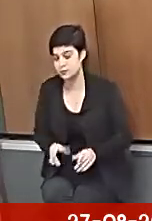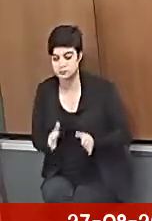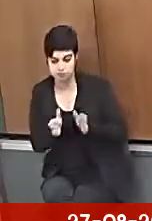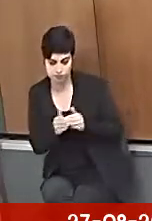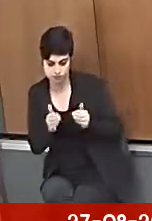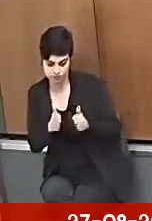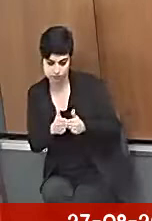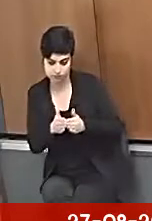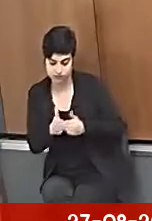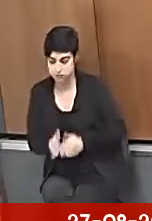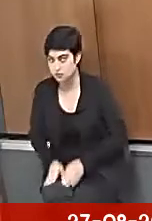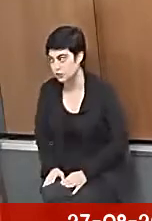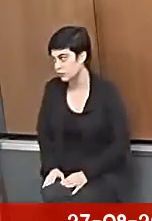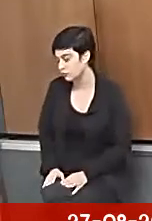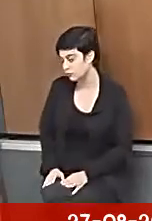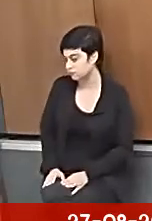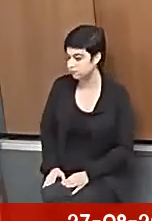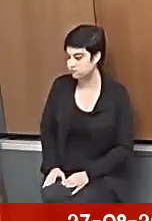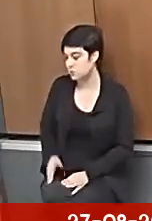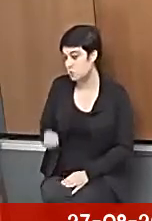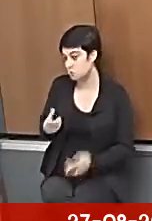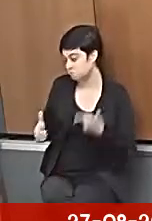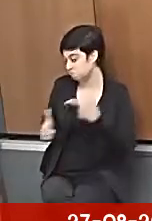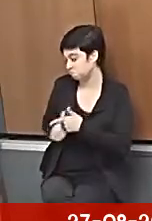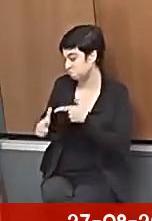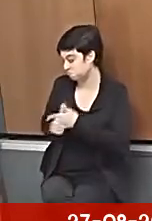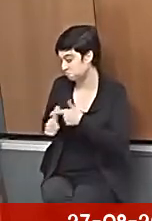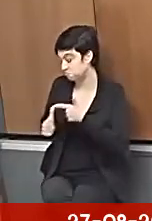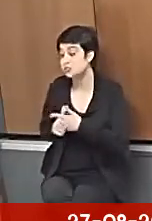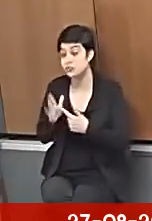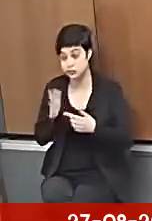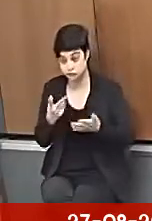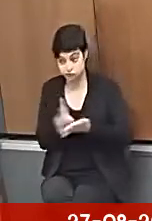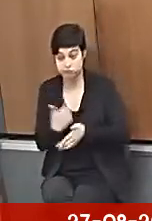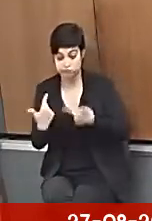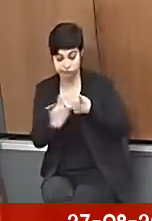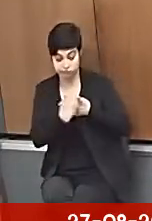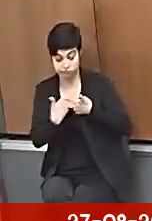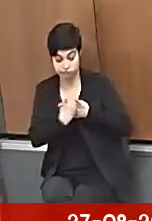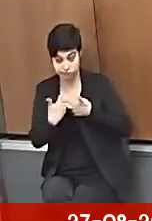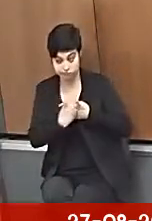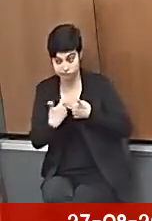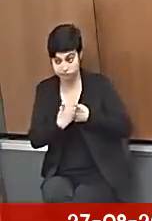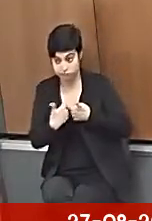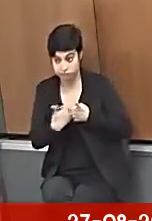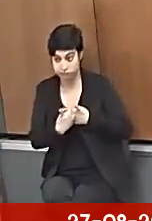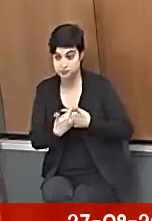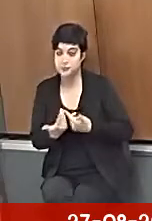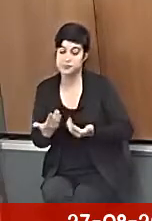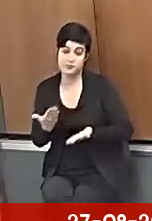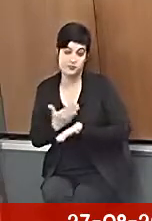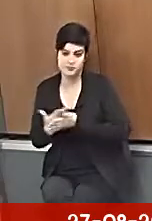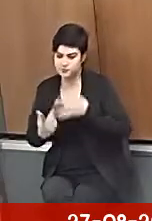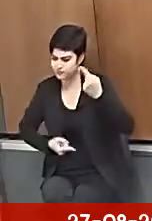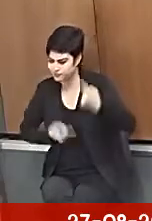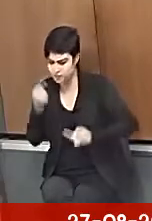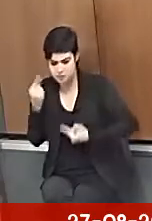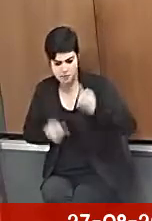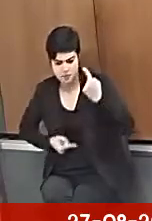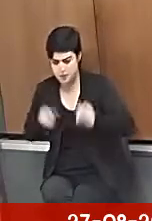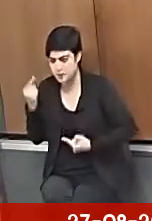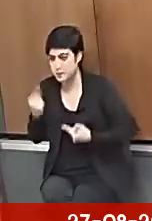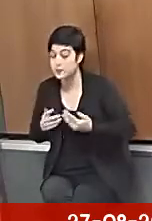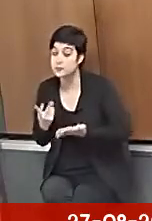licença pessoas não gosta de tratar mal fui tratado mal lá uma vez aí gerou uma polêmica discussão uma briga ao invés da